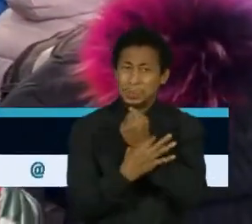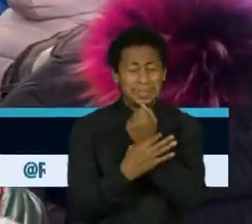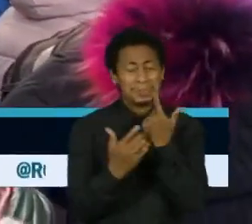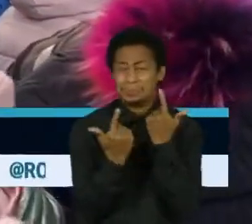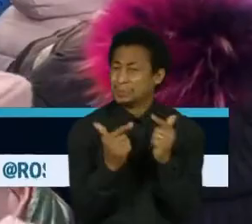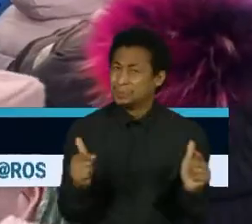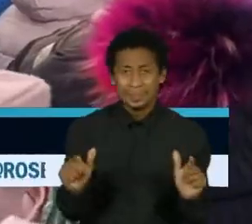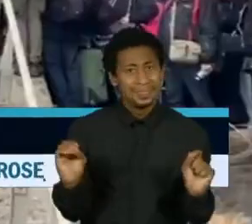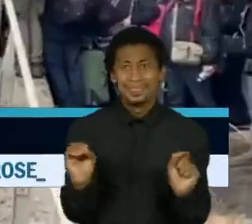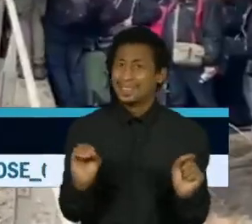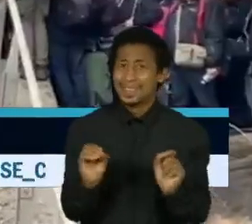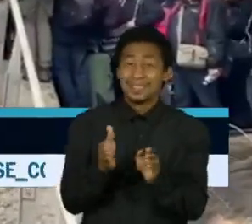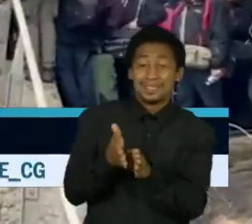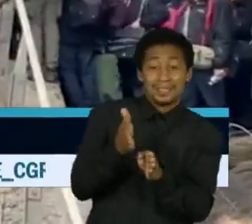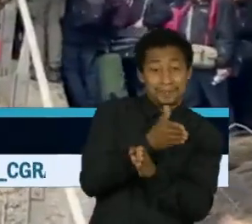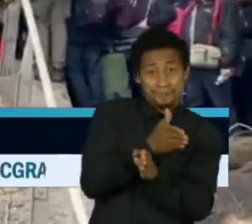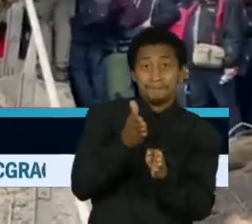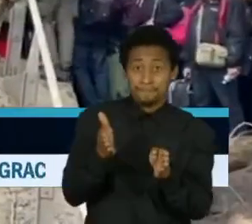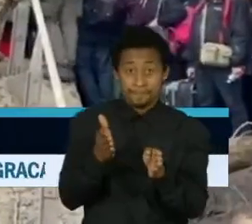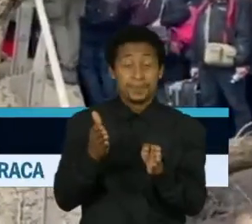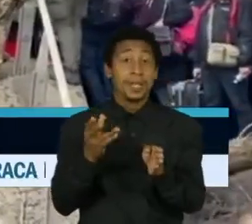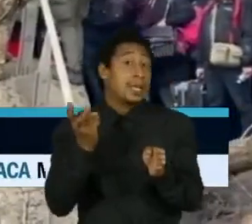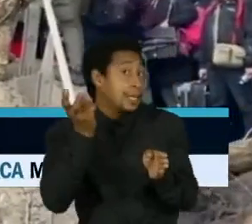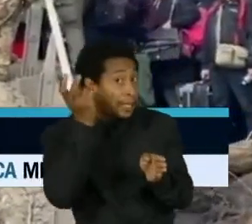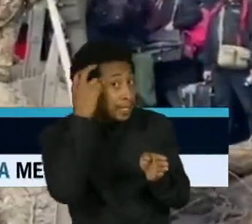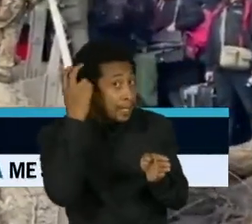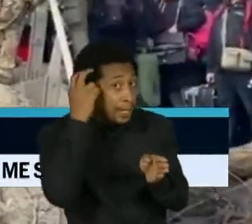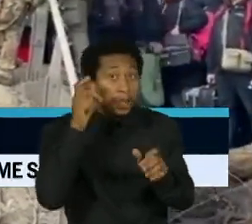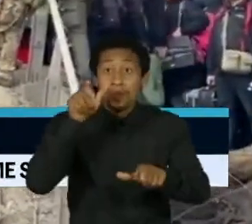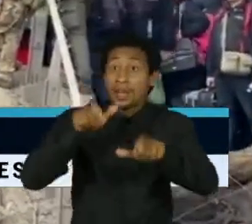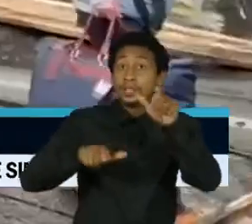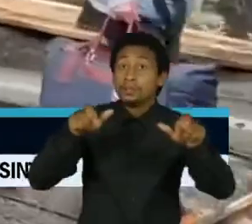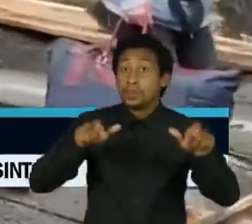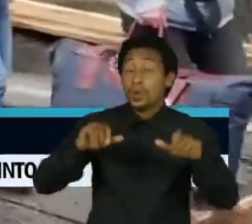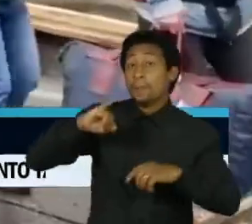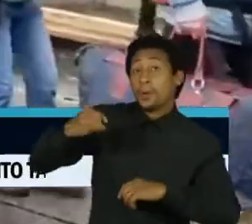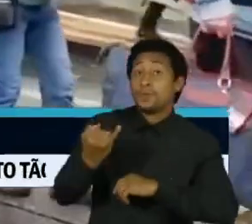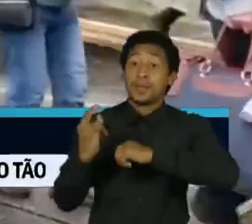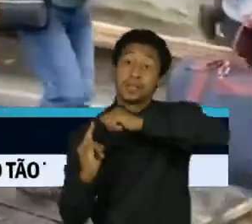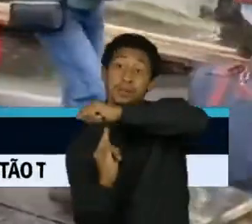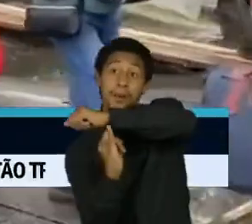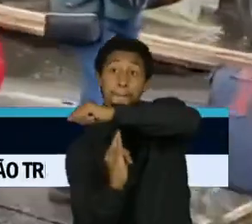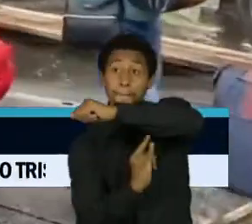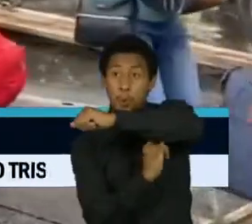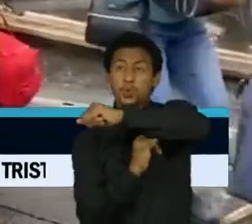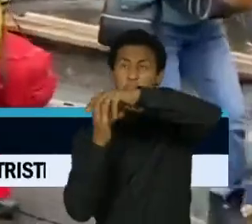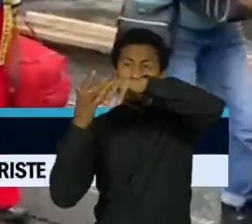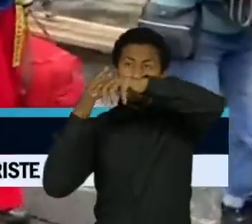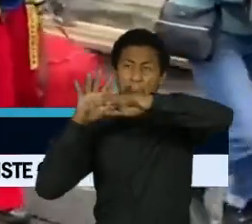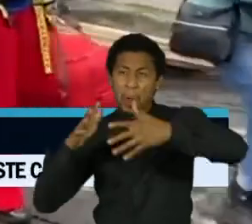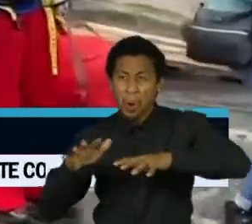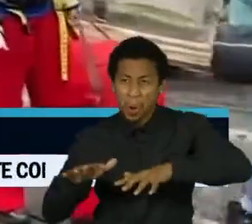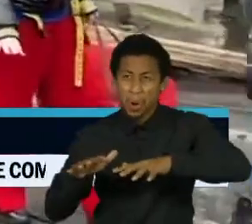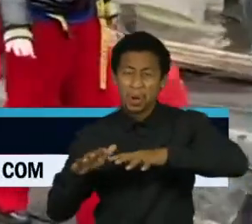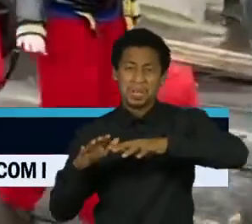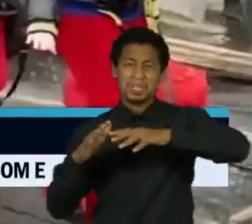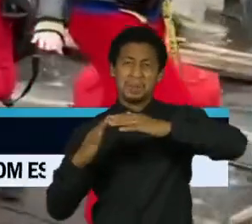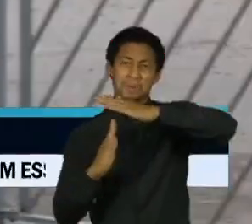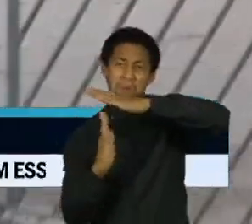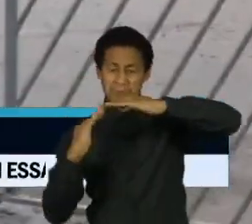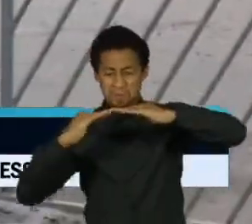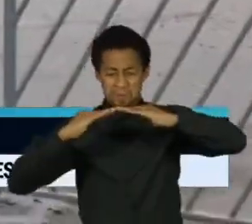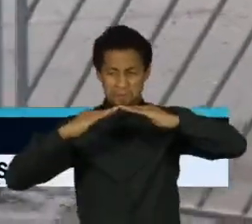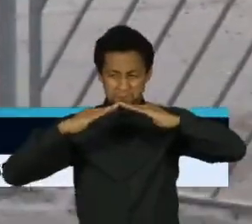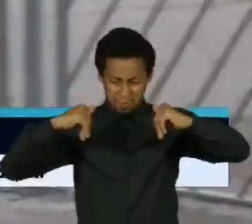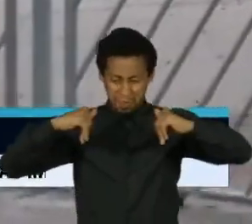Nas proximidades de Kiev, os moradores usam os escombros desta ponte como rota de fuga. Um ataque russo deixou 3